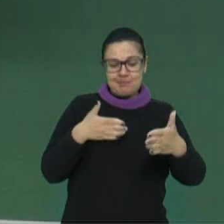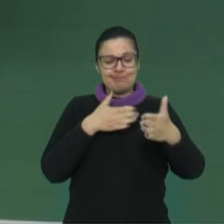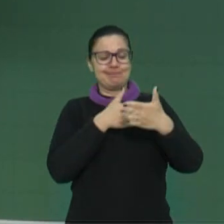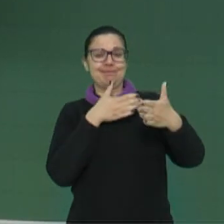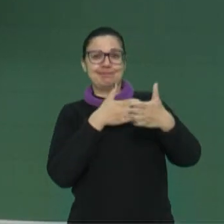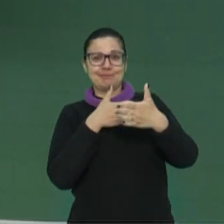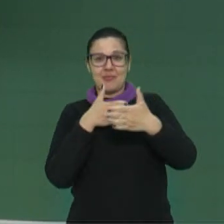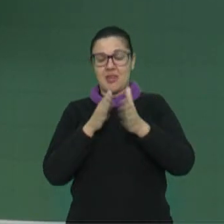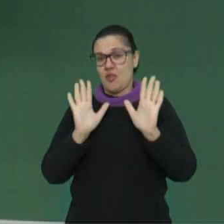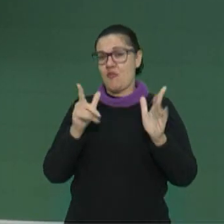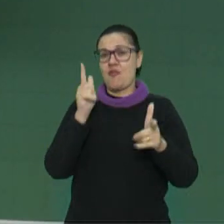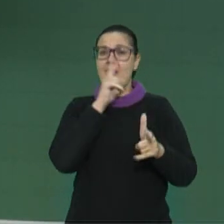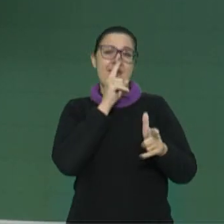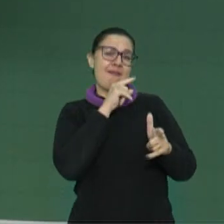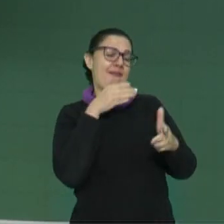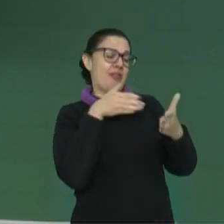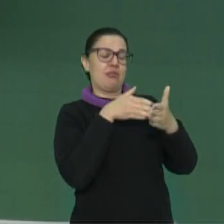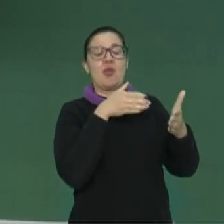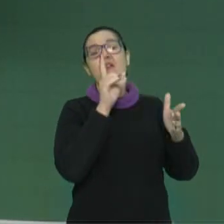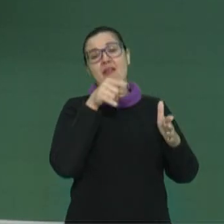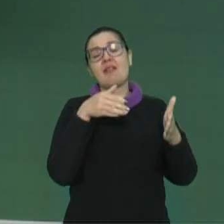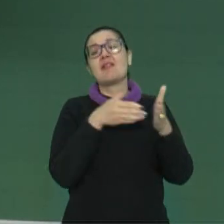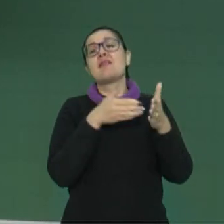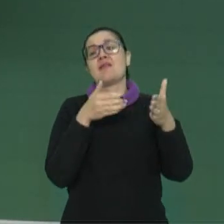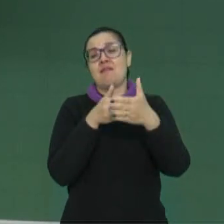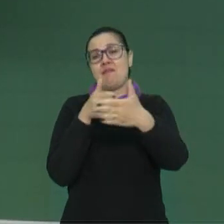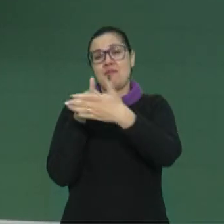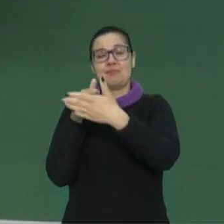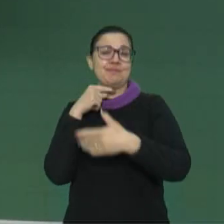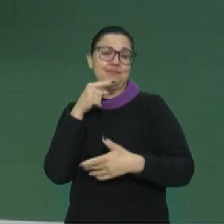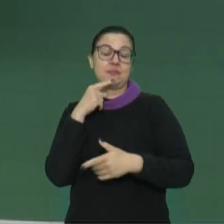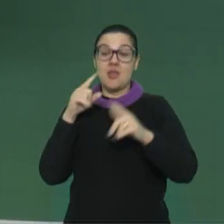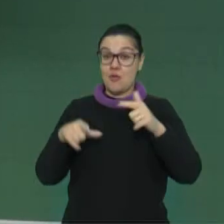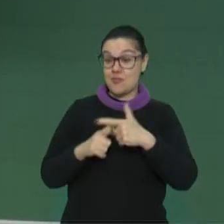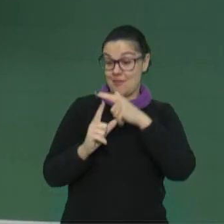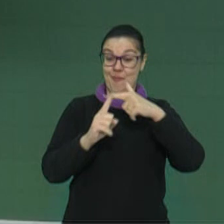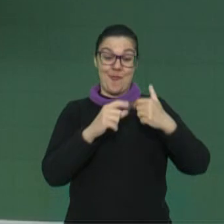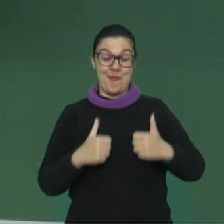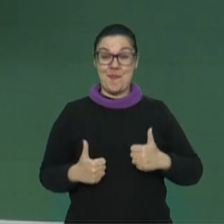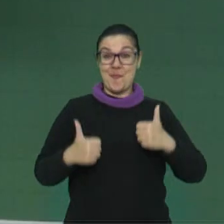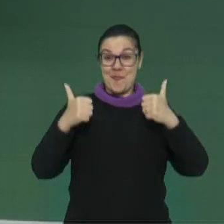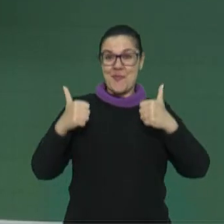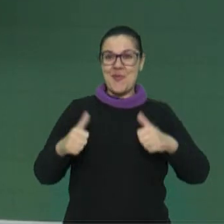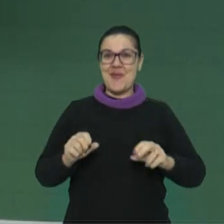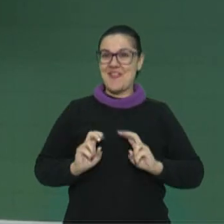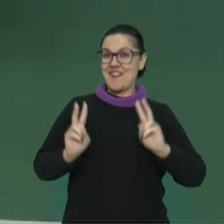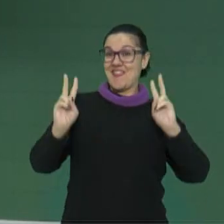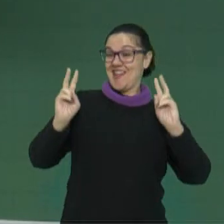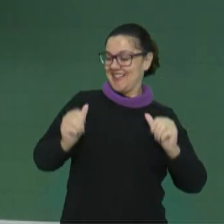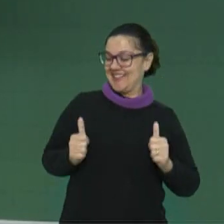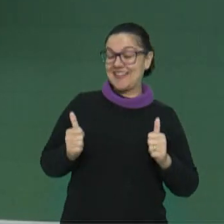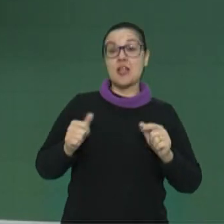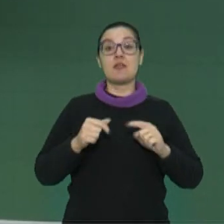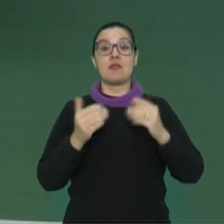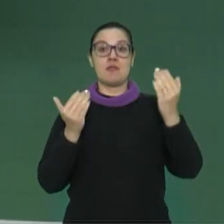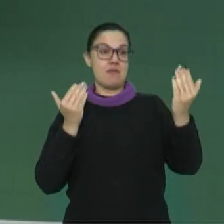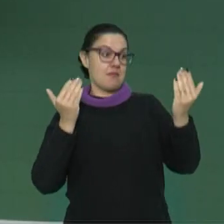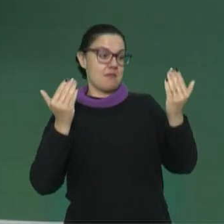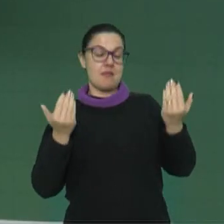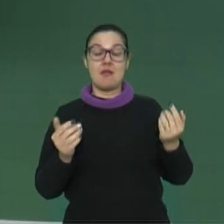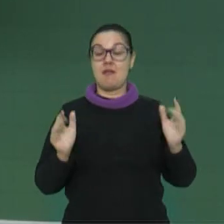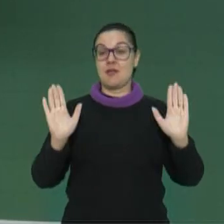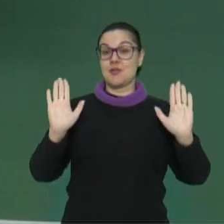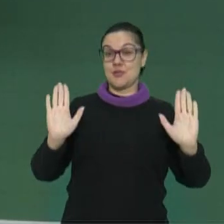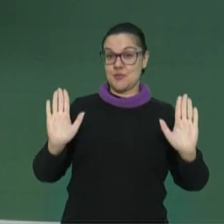limitações, na verdade não chamaria de defeito, e também de coisas positivas, de virtudes, né? Então eu tenho que observar as duas coisas. Essa é a